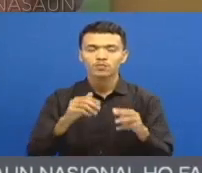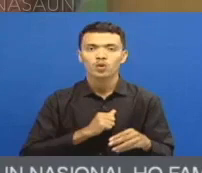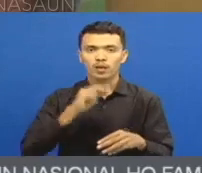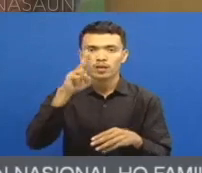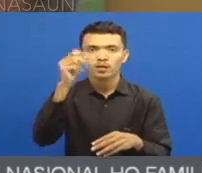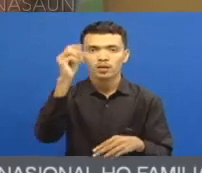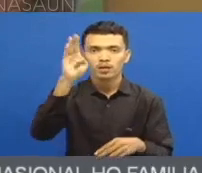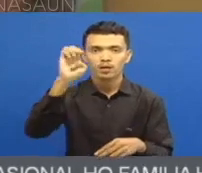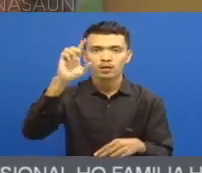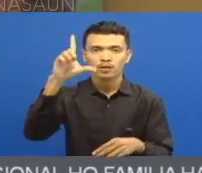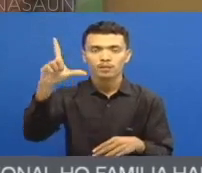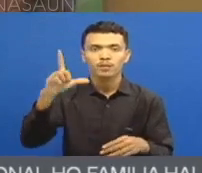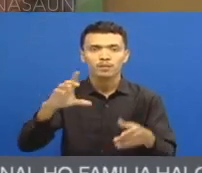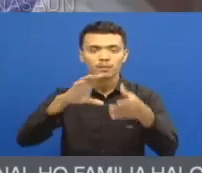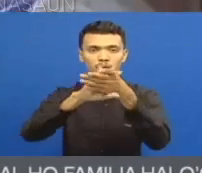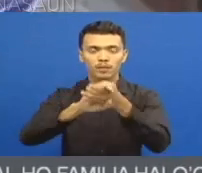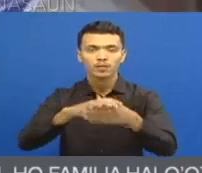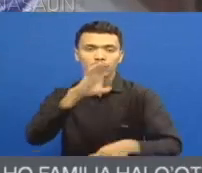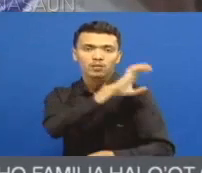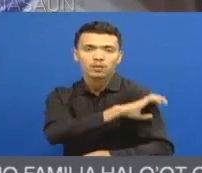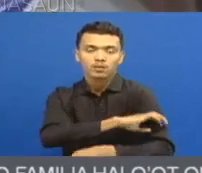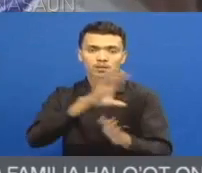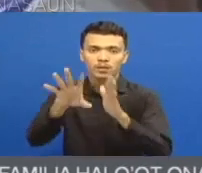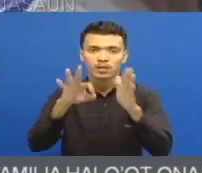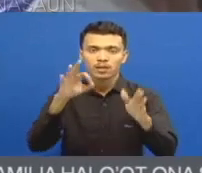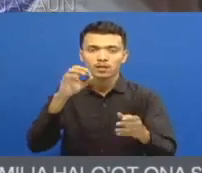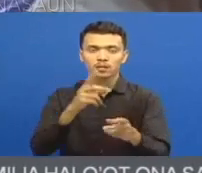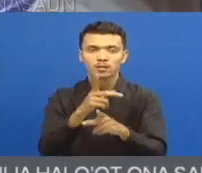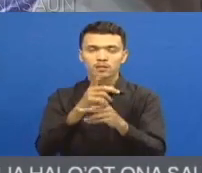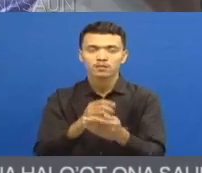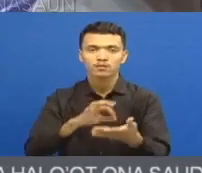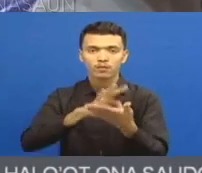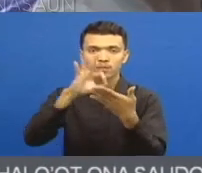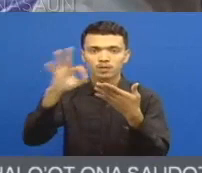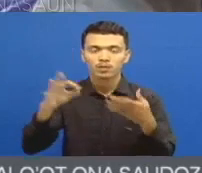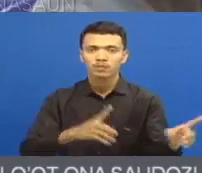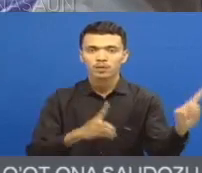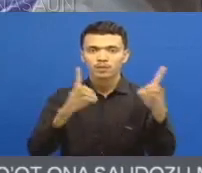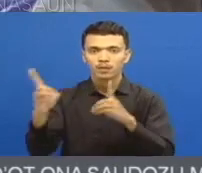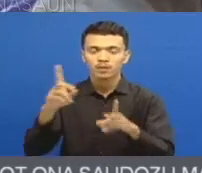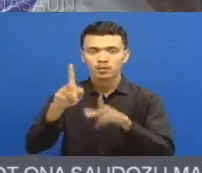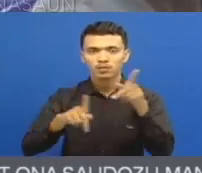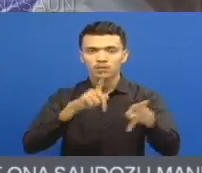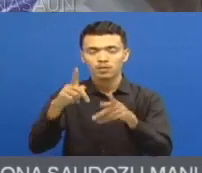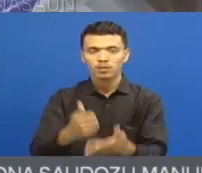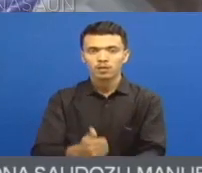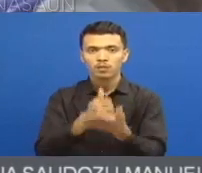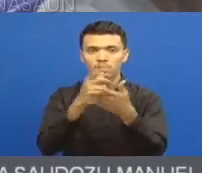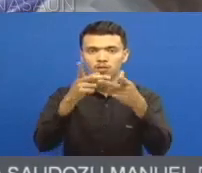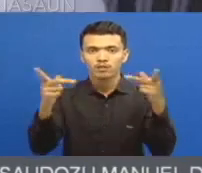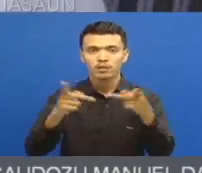Conceição elogia a Brigada Ambiental no Berretangona Formação, aplica e a sociedade, no Nebele contribui para o ambiente